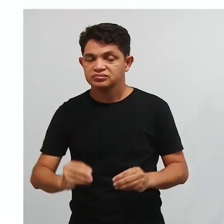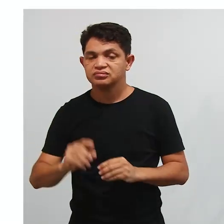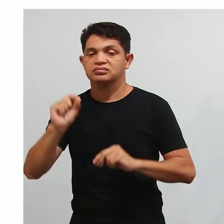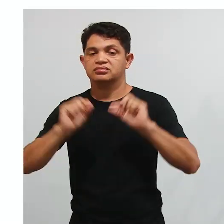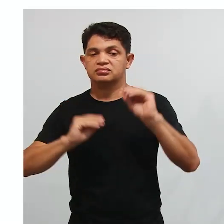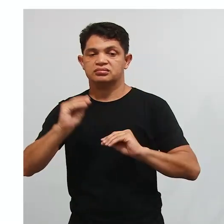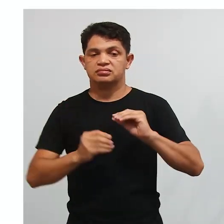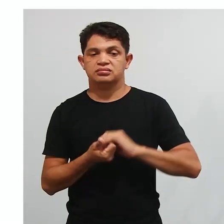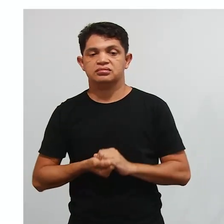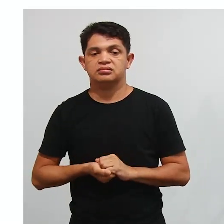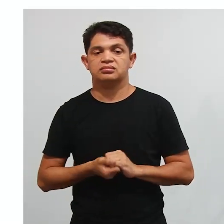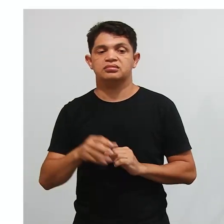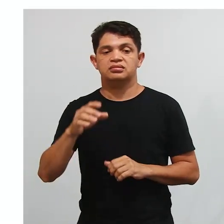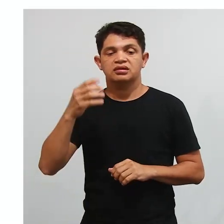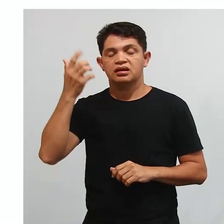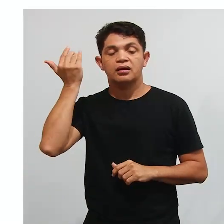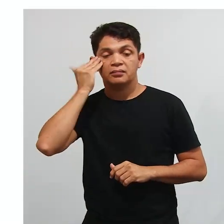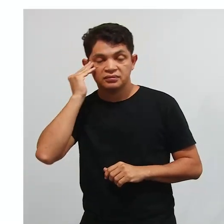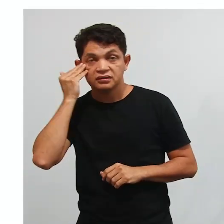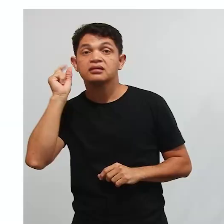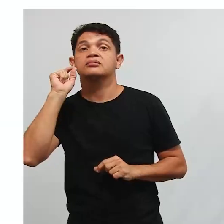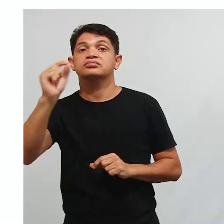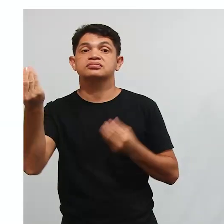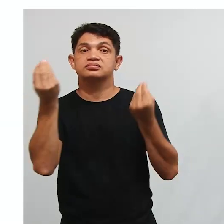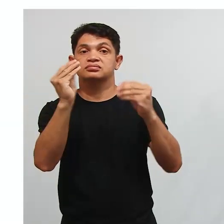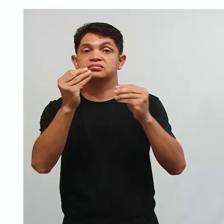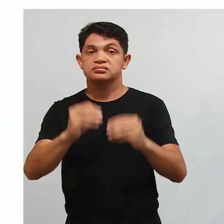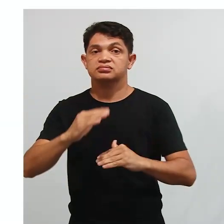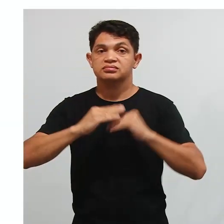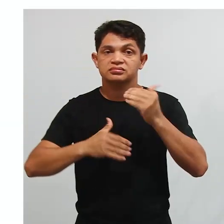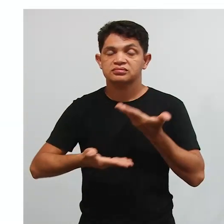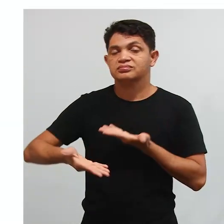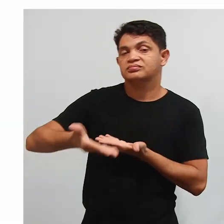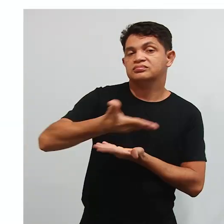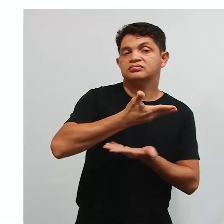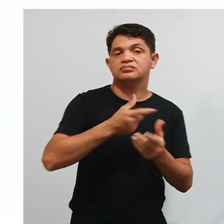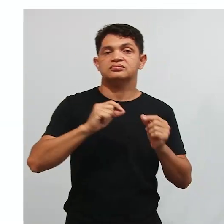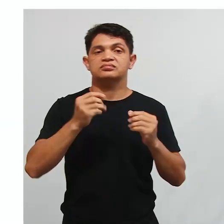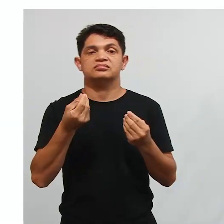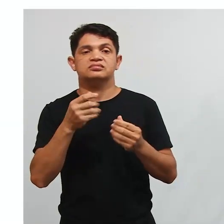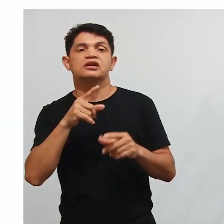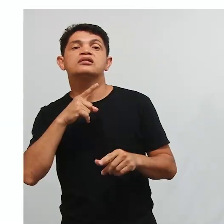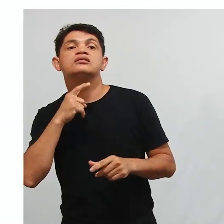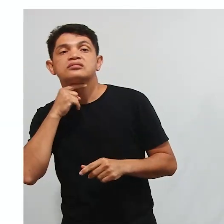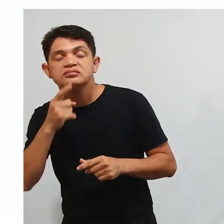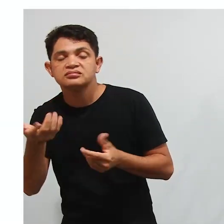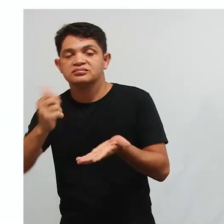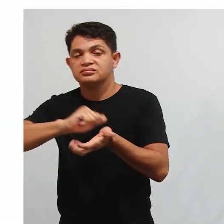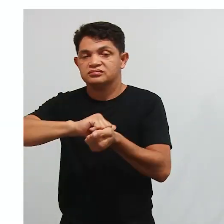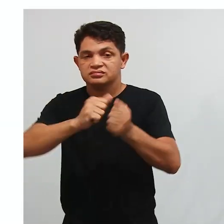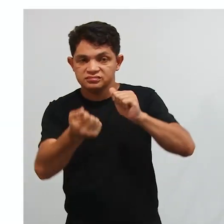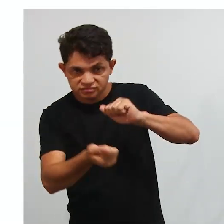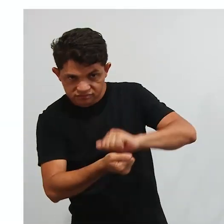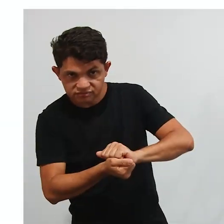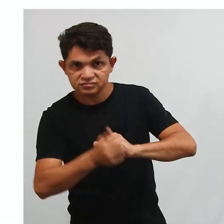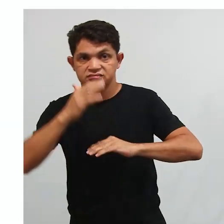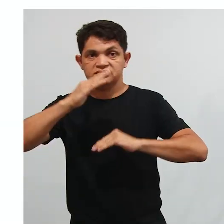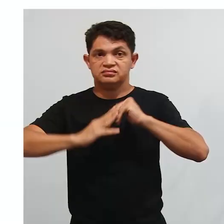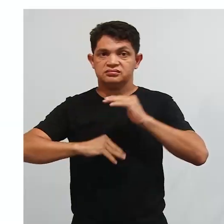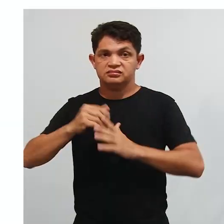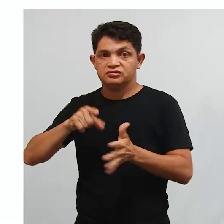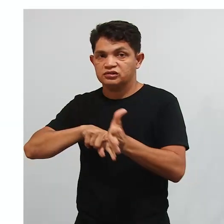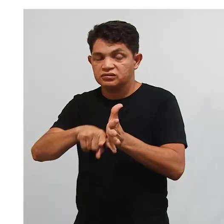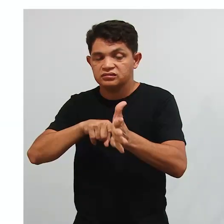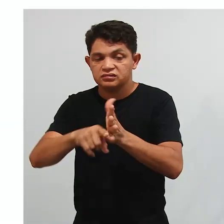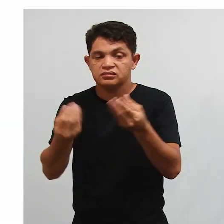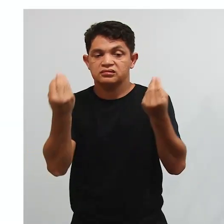dados exemplo o nível de atendimento dos órgãos públicos de uma comunidade ou condições de habitação ou índice